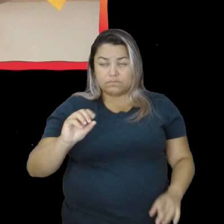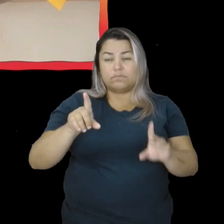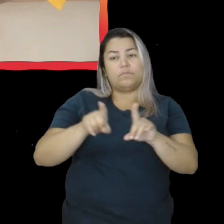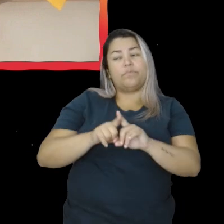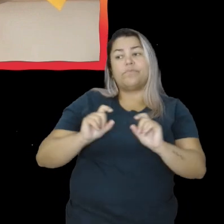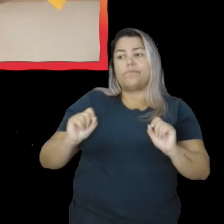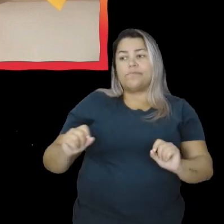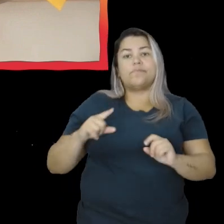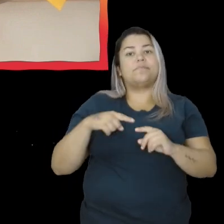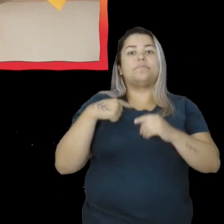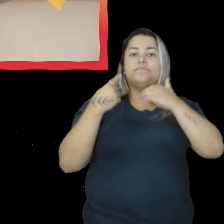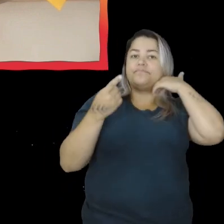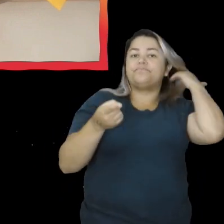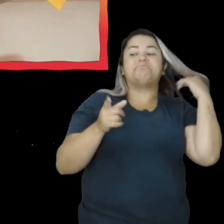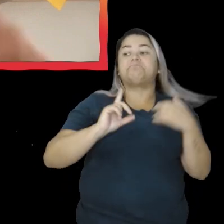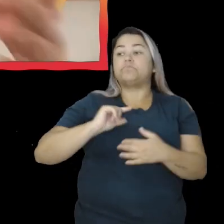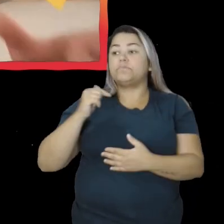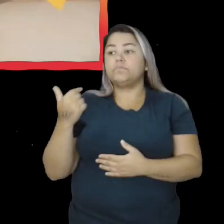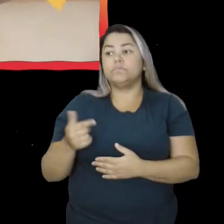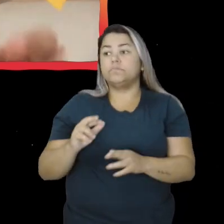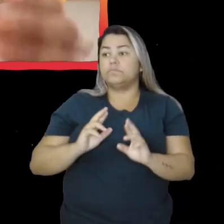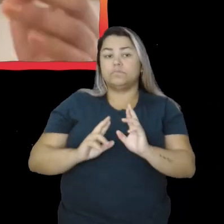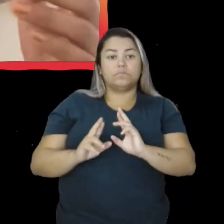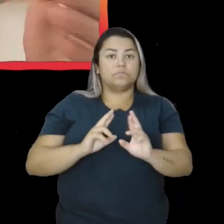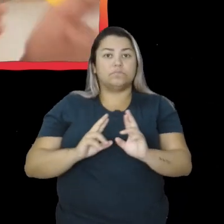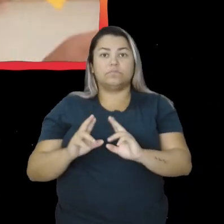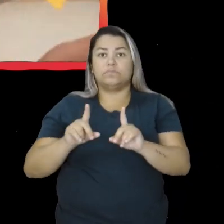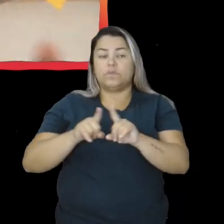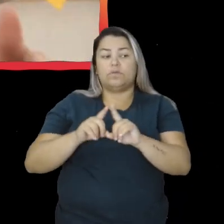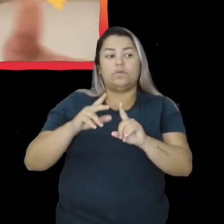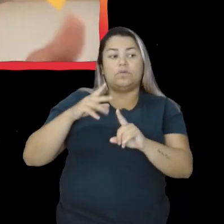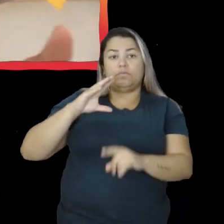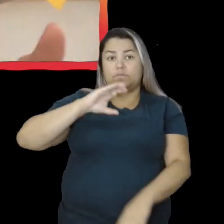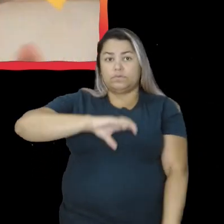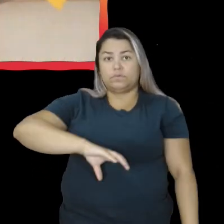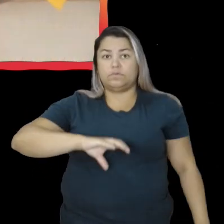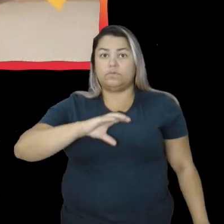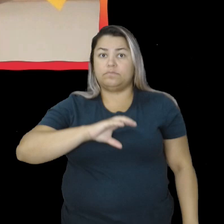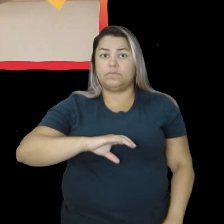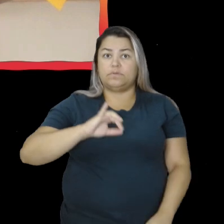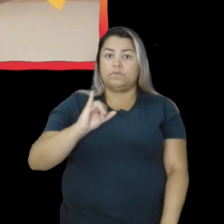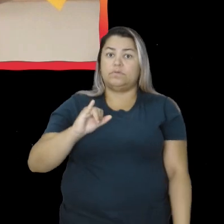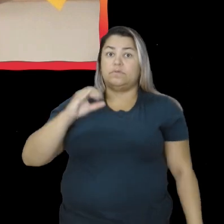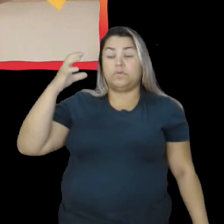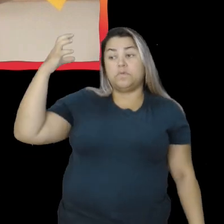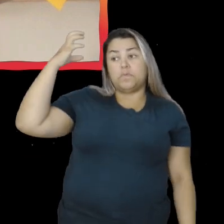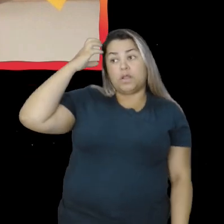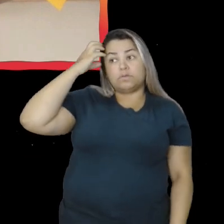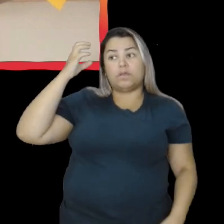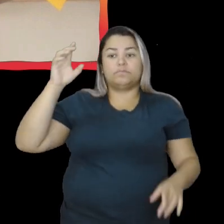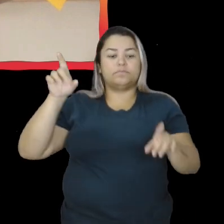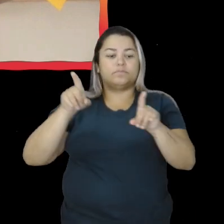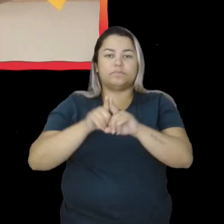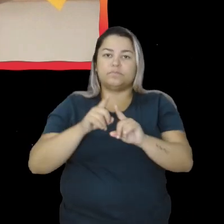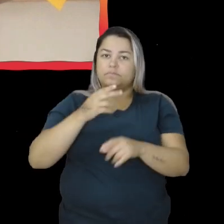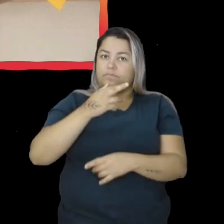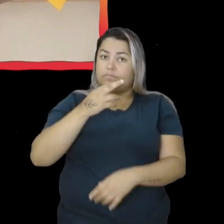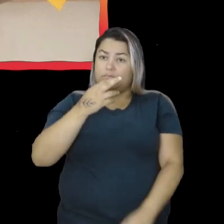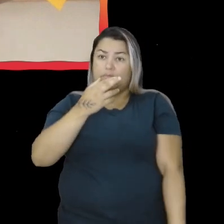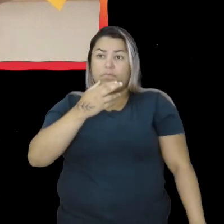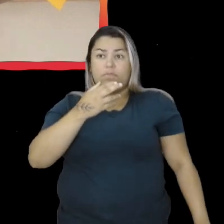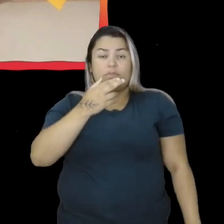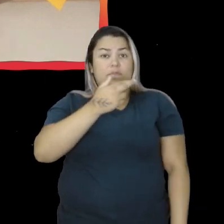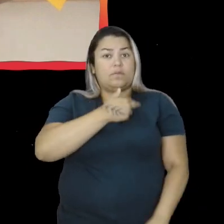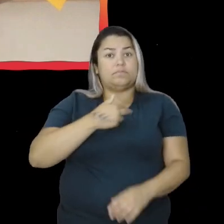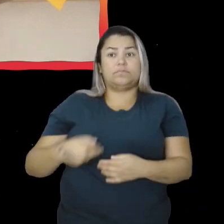após a gente, enfim, não ter mais relações com a coroa portuguesa, de ter vivido o Brasil Império, a República Brasileira, o modo de exploração